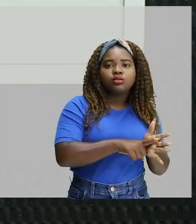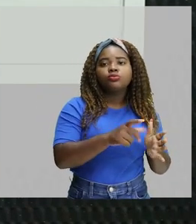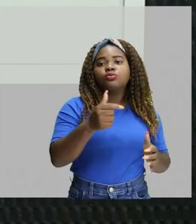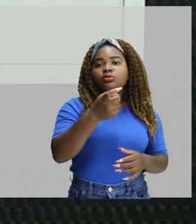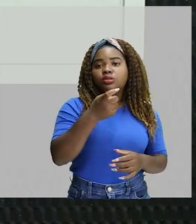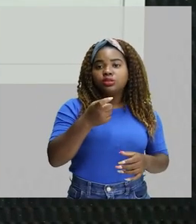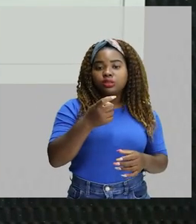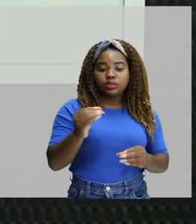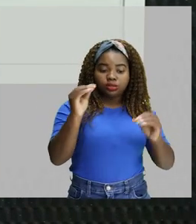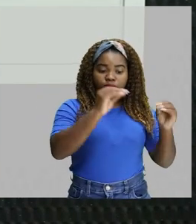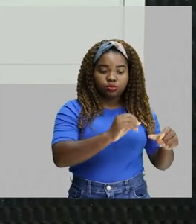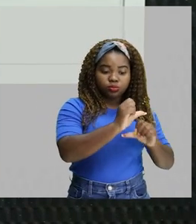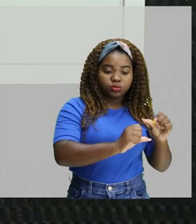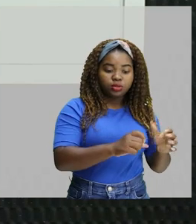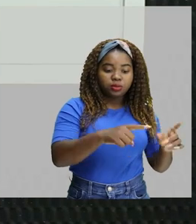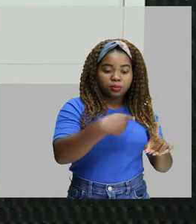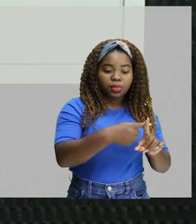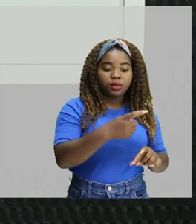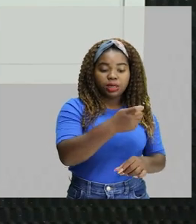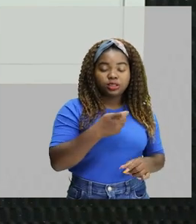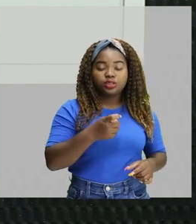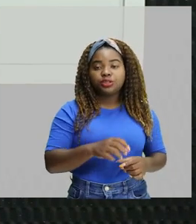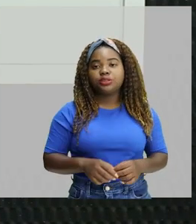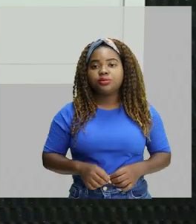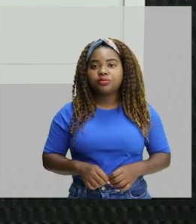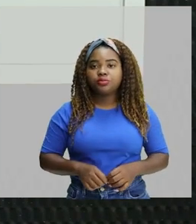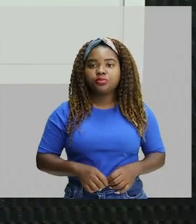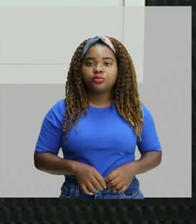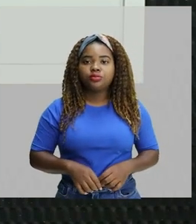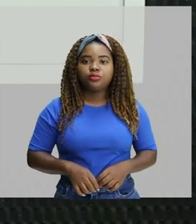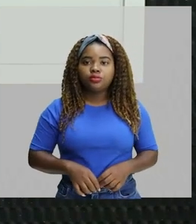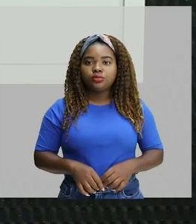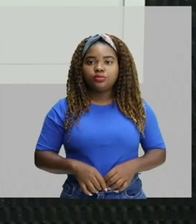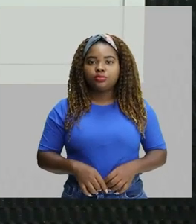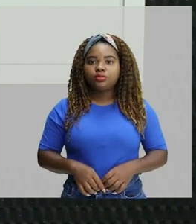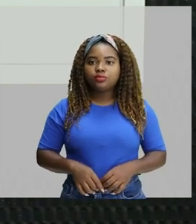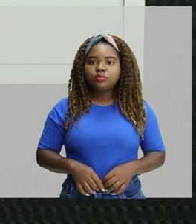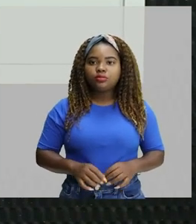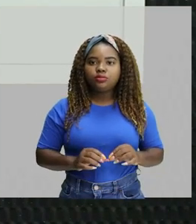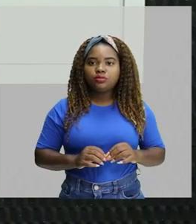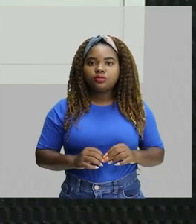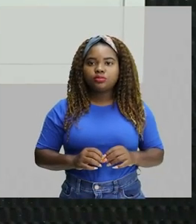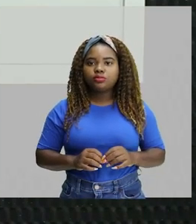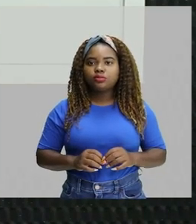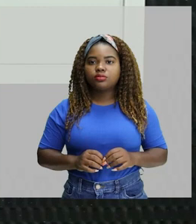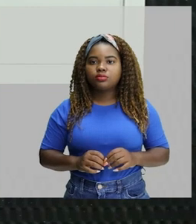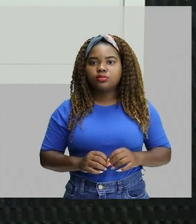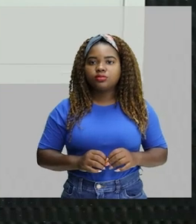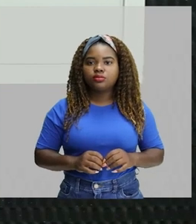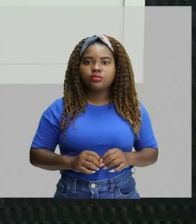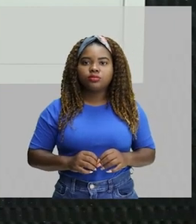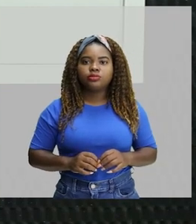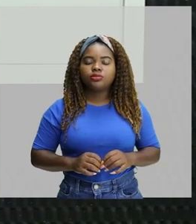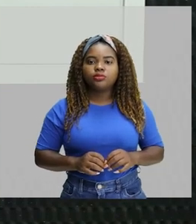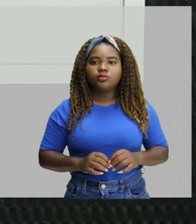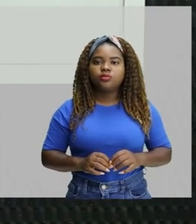cá mais x não esqueça de trazer com o sinal trocado certinho beleza turminha Então vamos